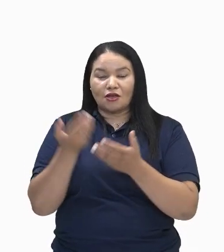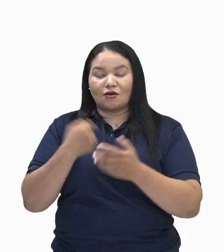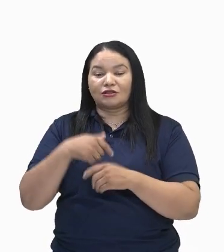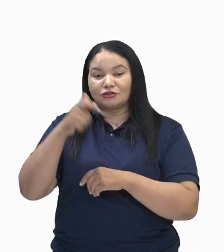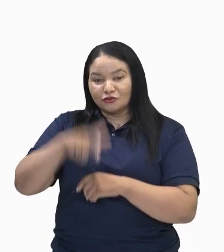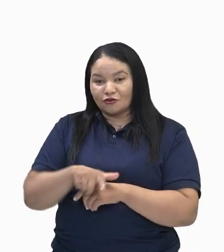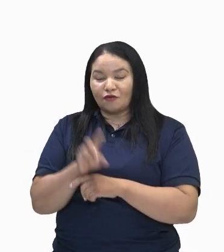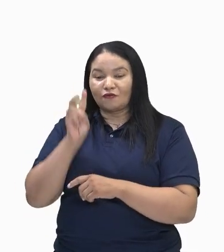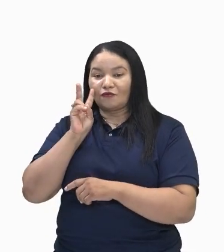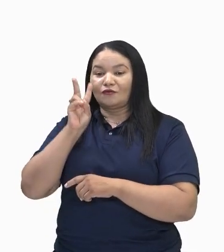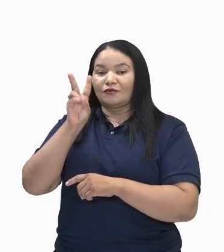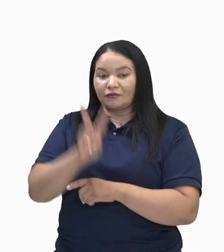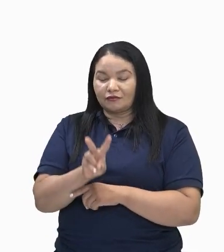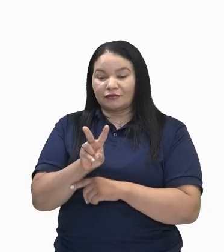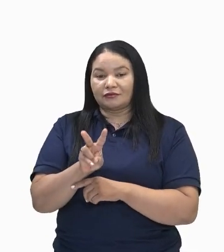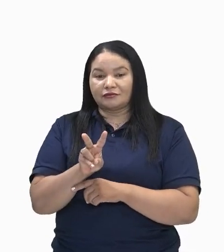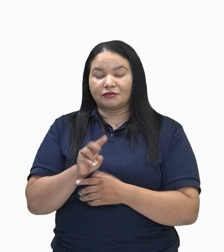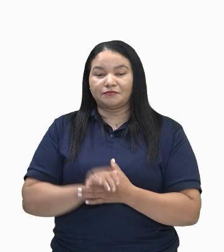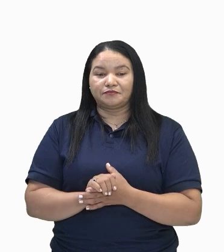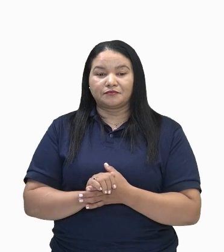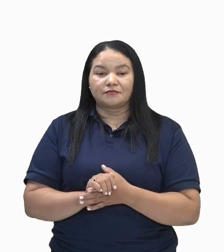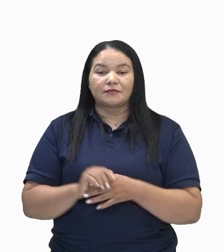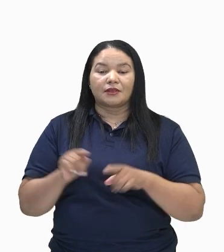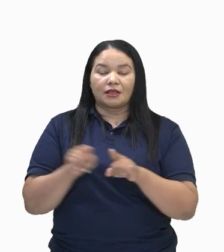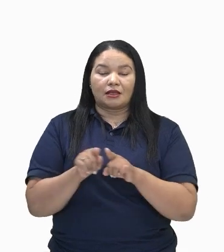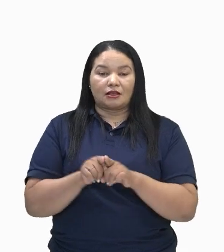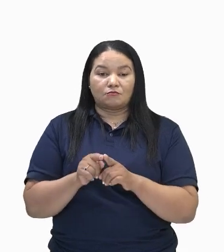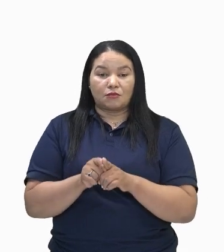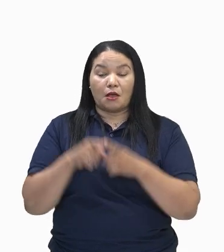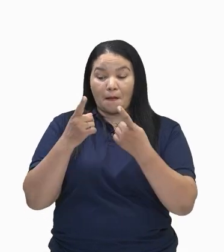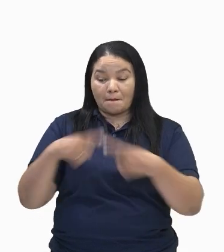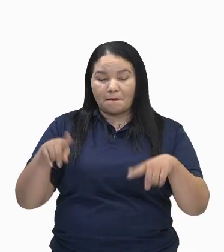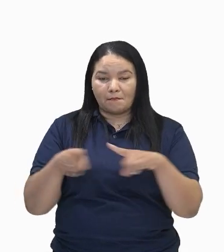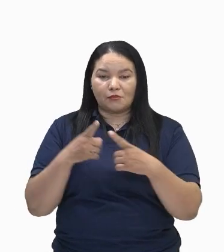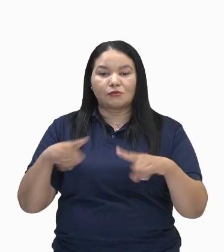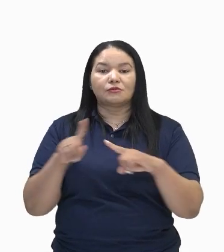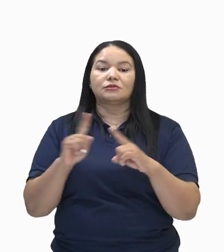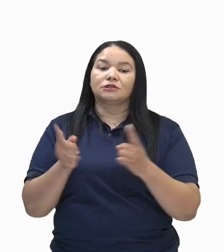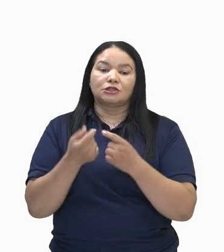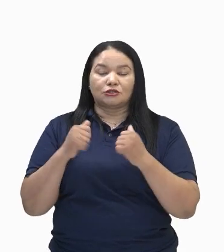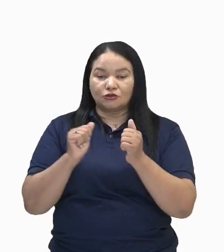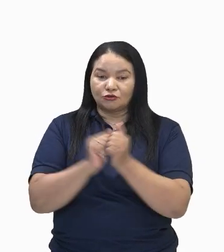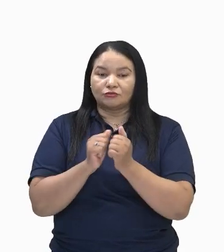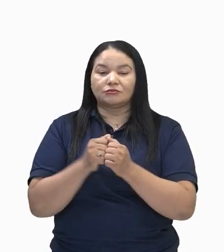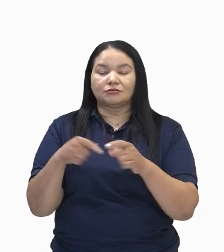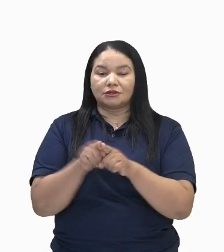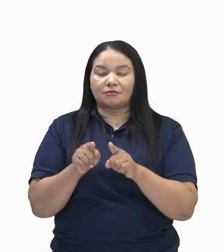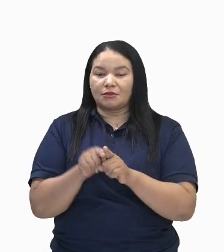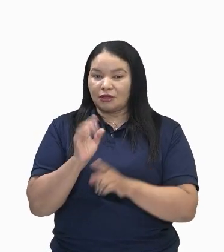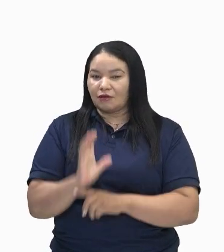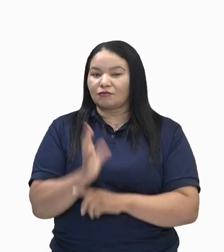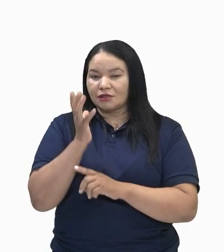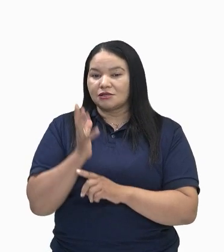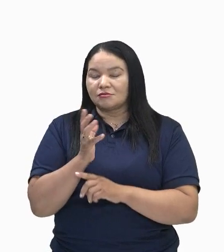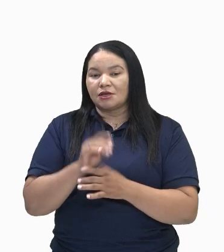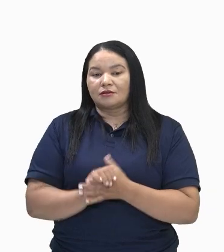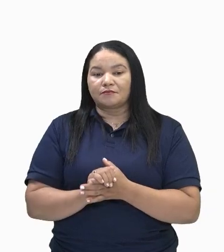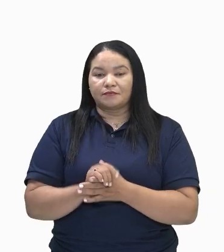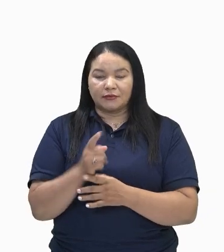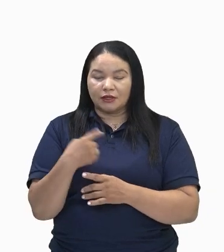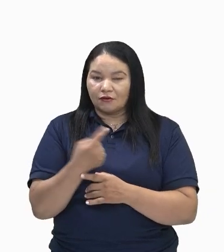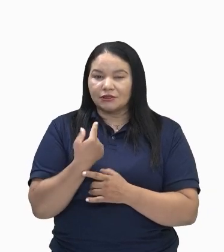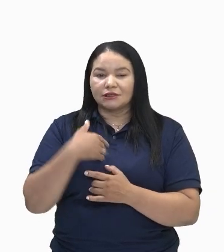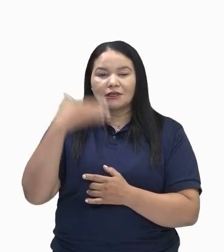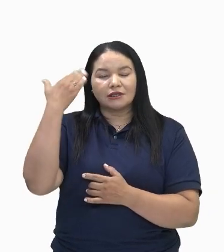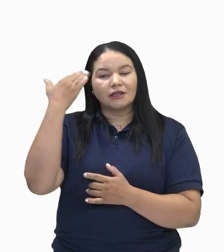da sua vida. Também a trilha sonora acompanha os movimentos da garrafa, tornando-se mais ou menos intensa de